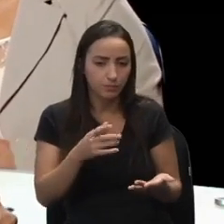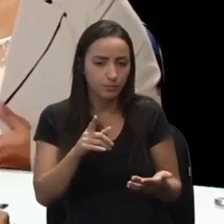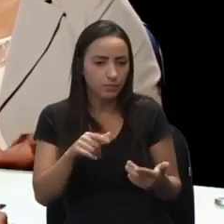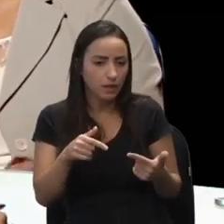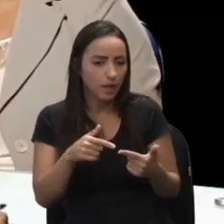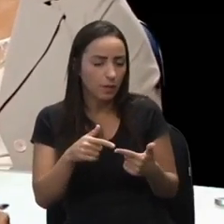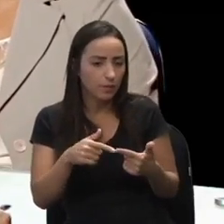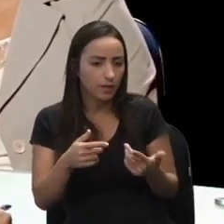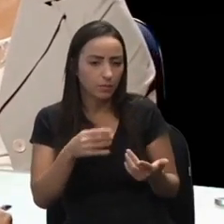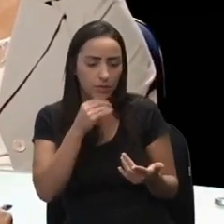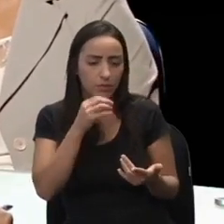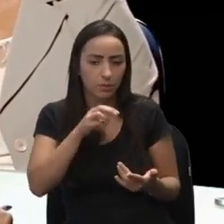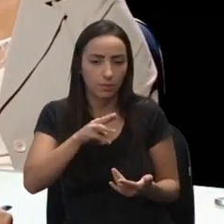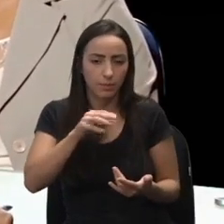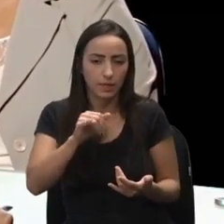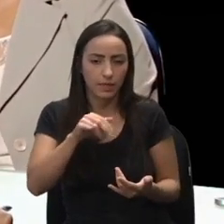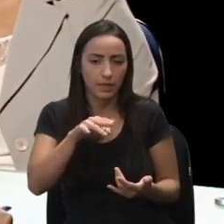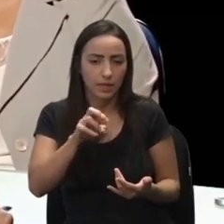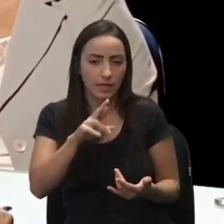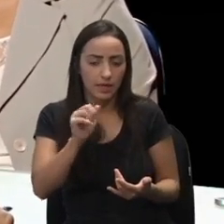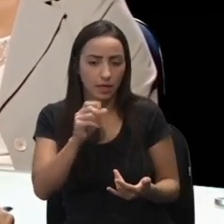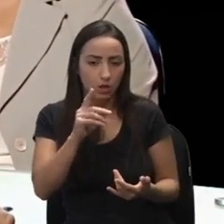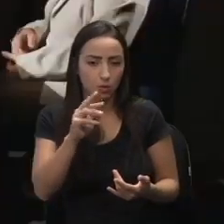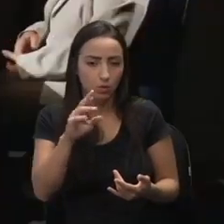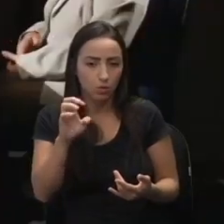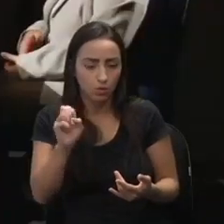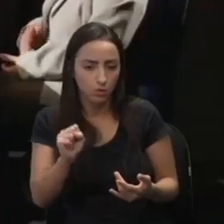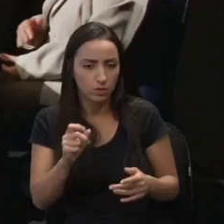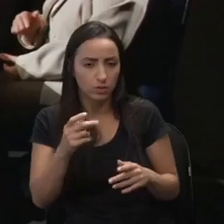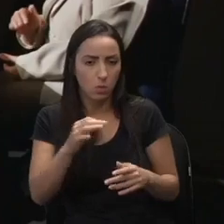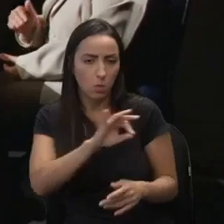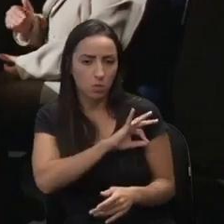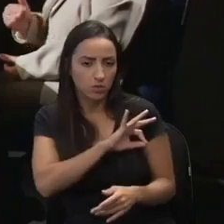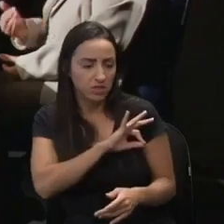dos mineradores, por exemplo, policiais,